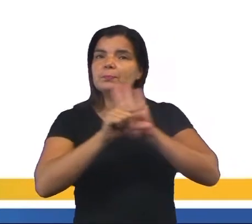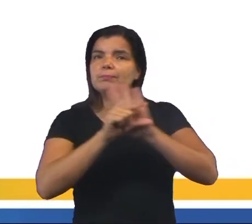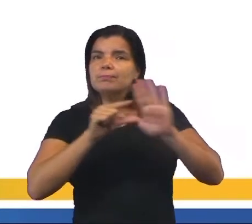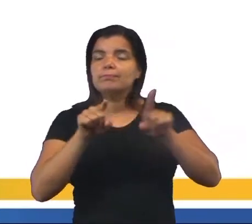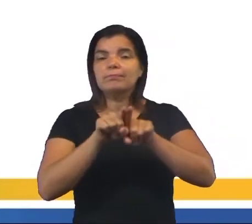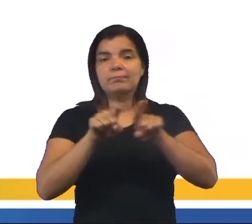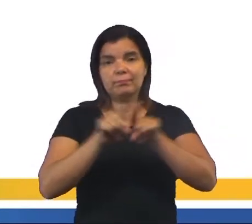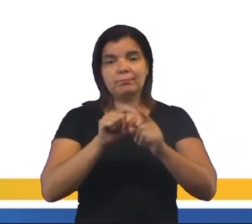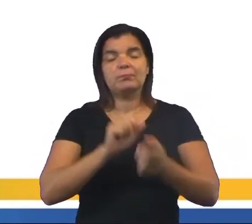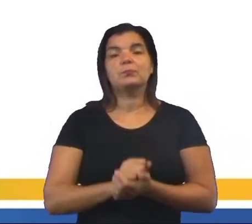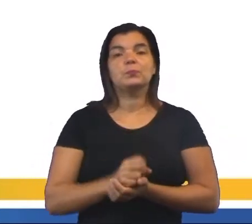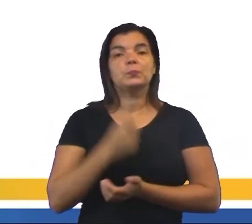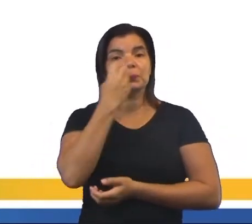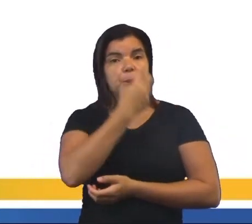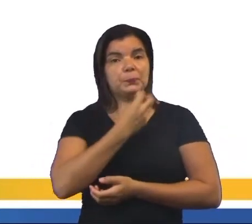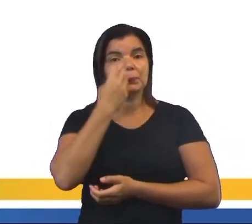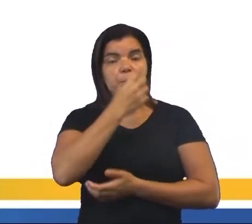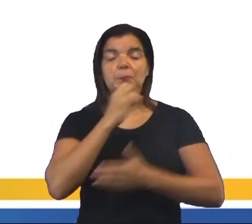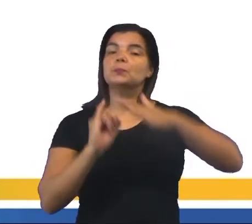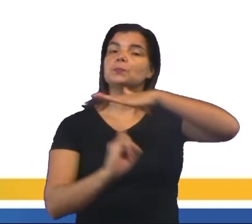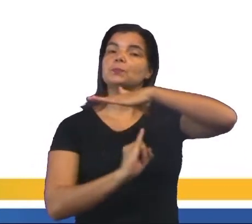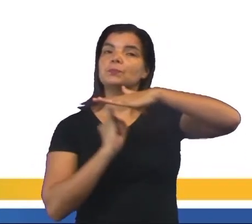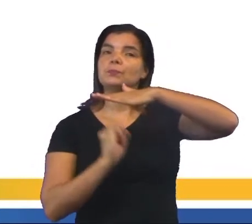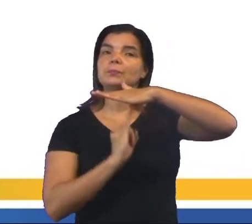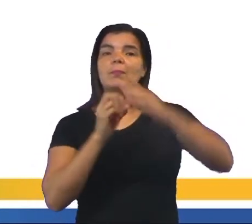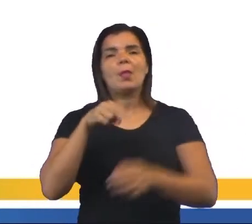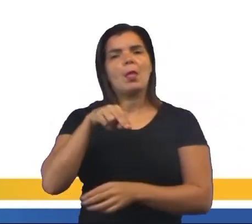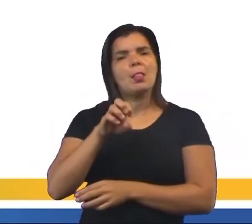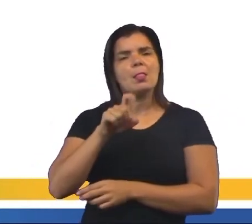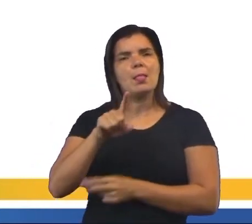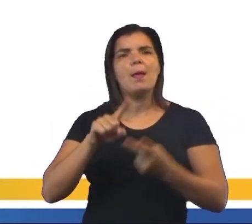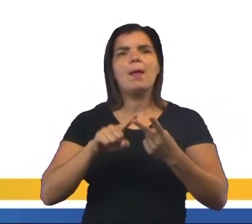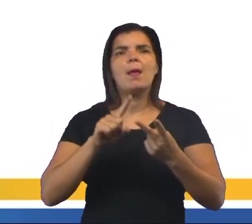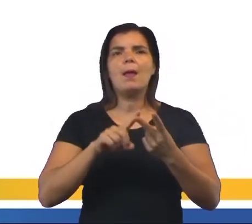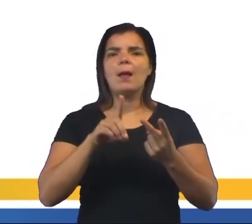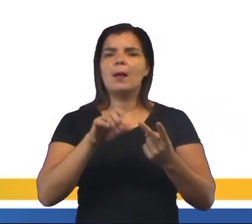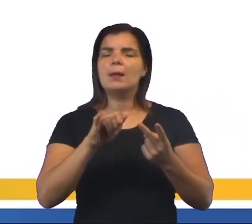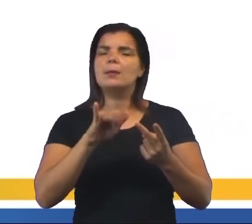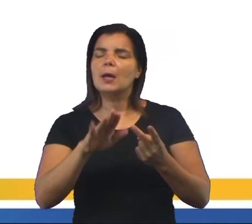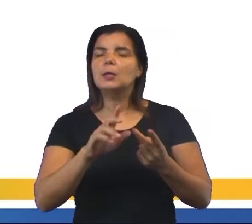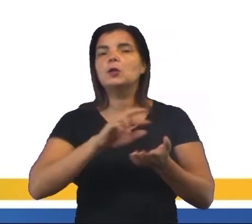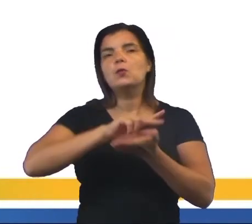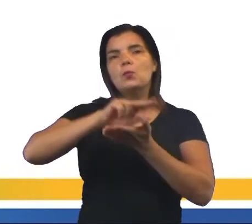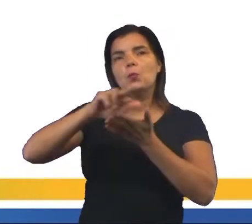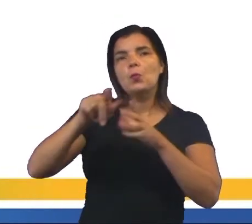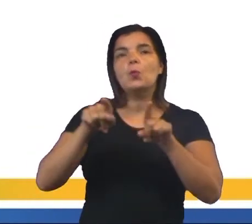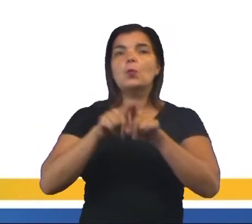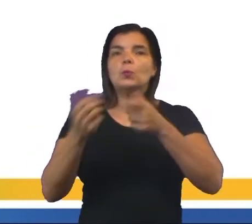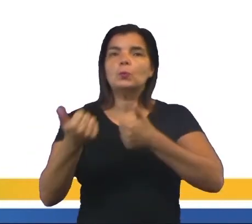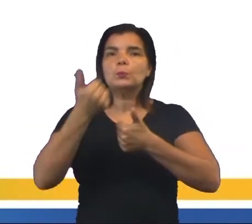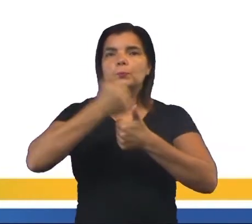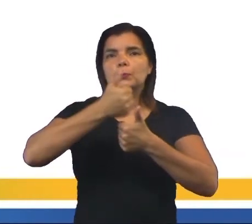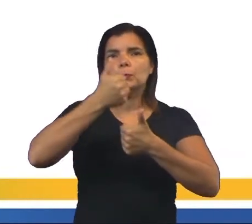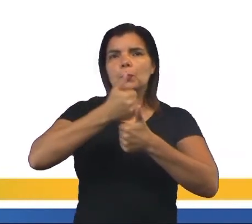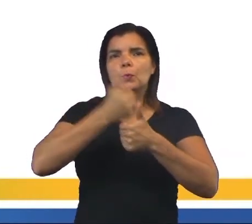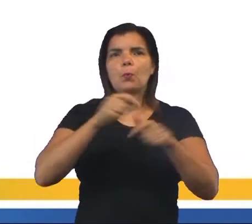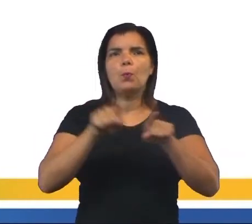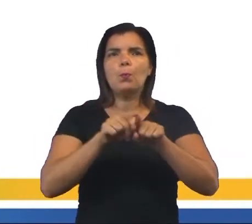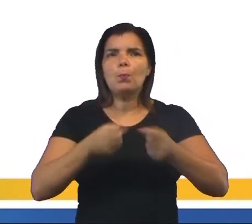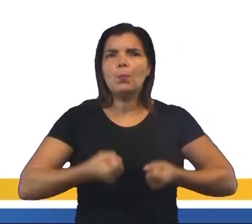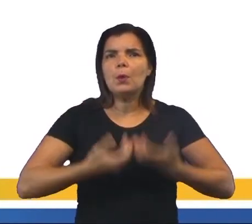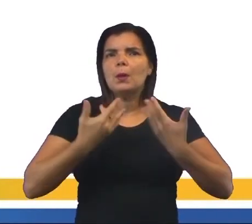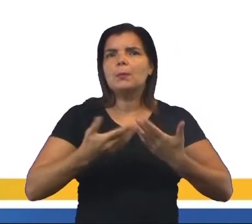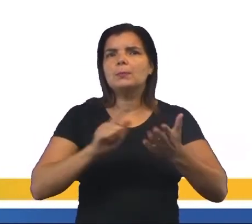da linguagem oral informal, né, daí, etc., que devem ser substituídos por expressões